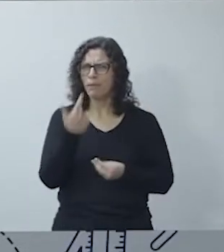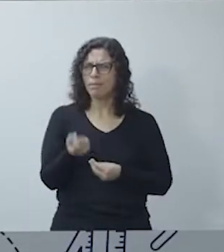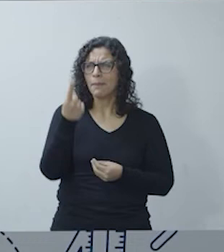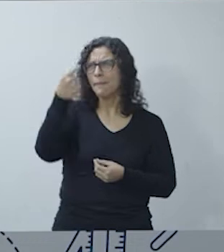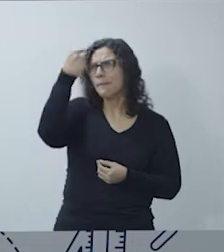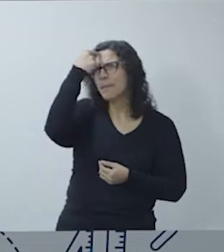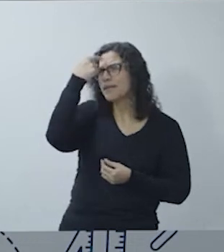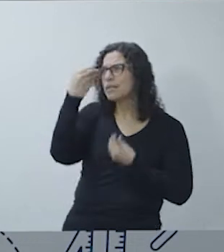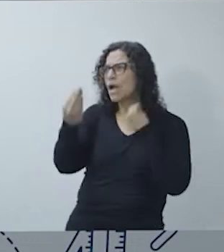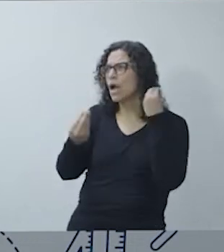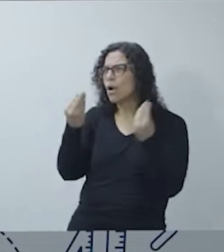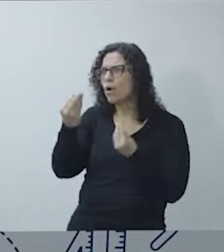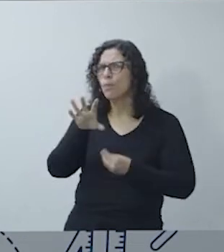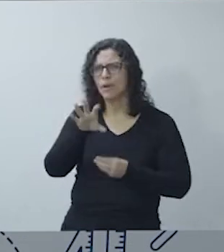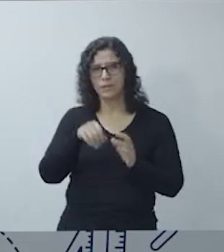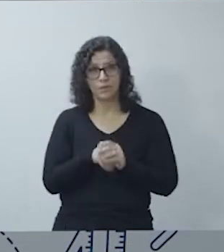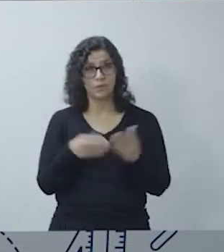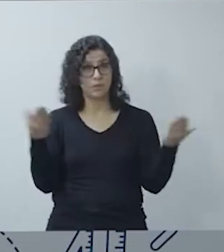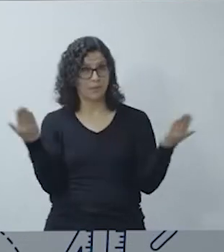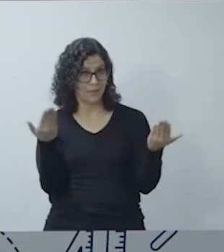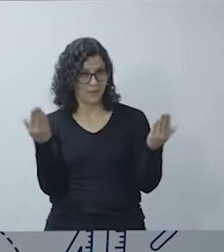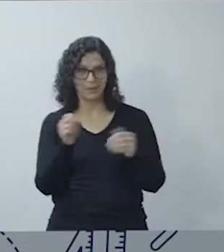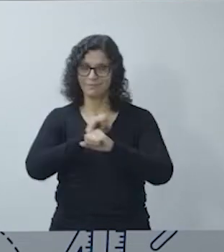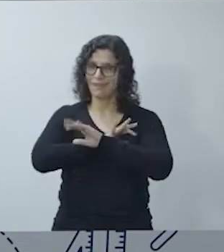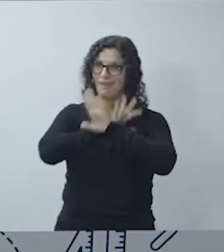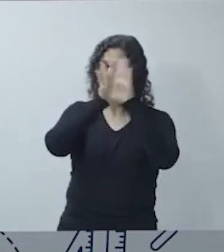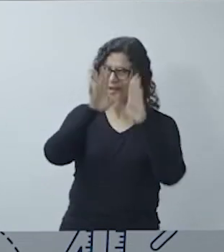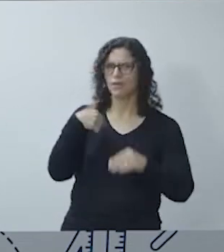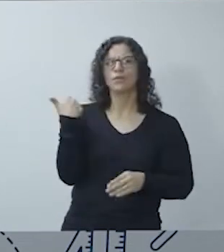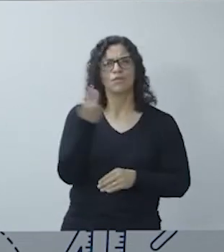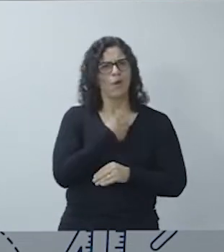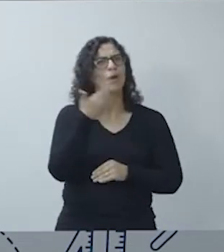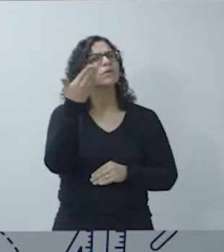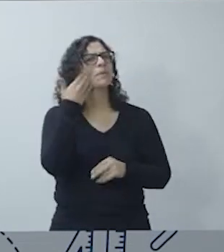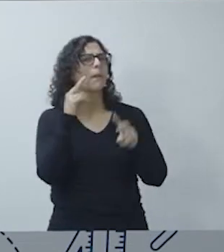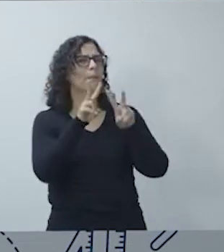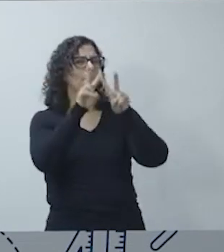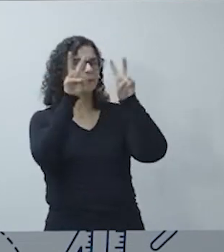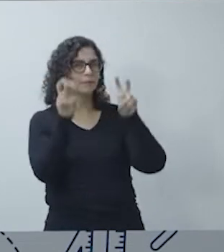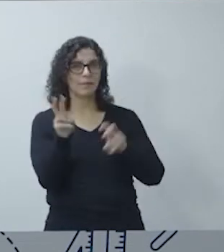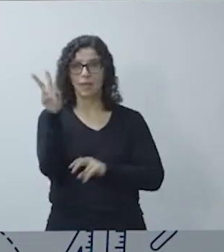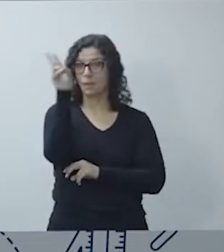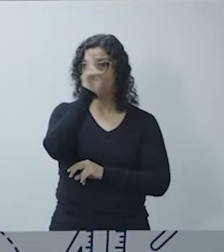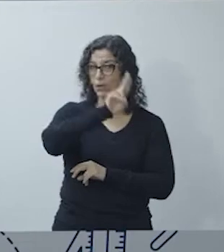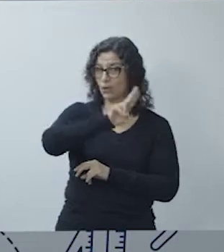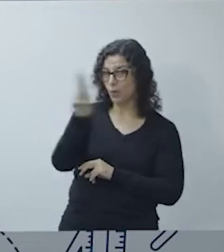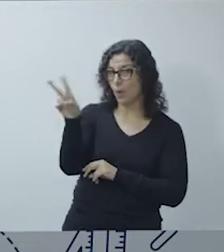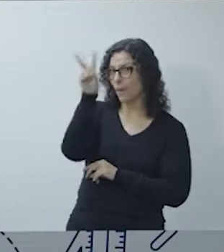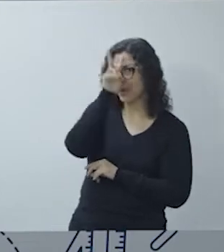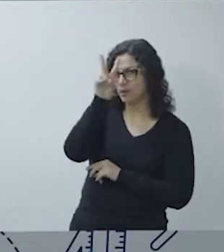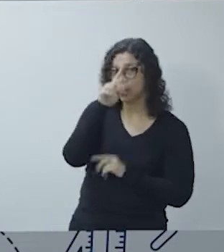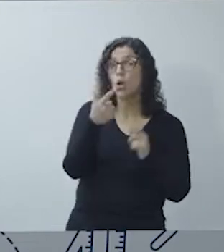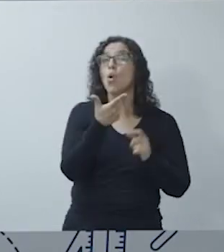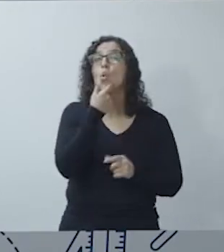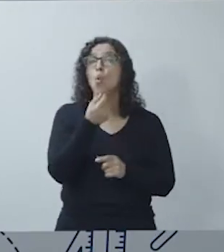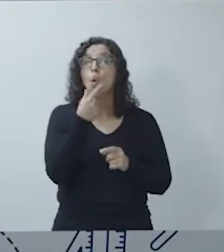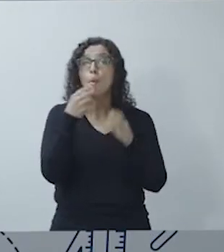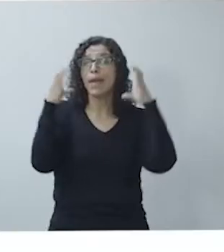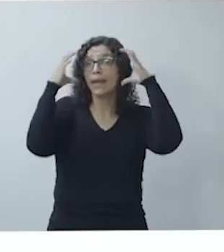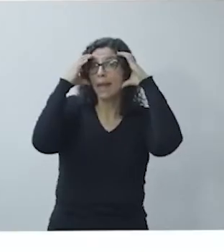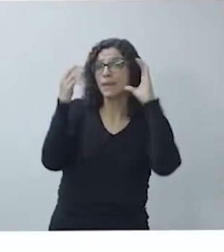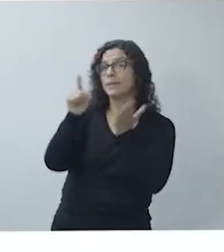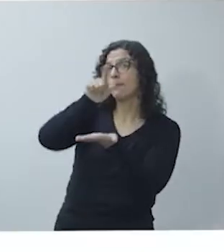nós pensarmos sobre isso. E é claro que, sabendo do título, O Homem de Cabeça de